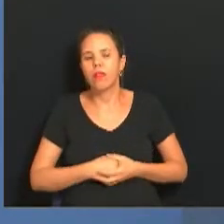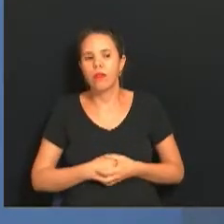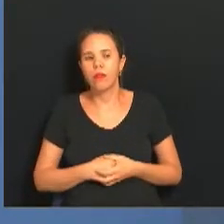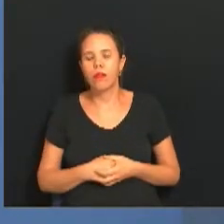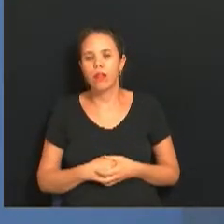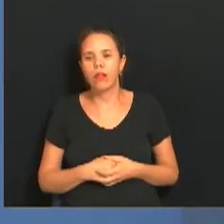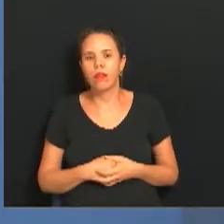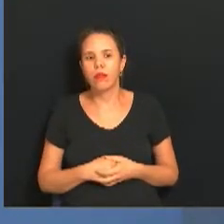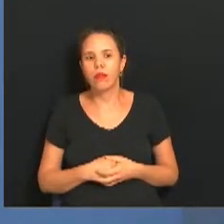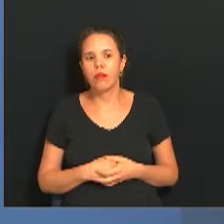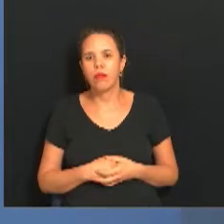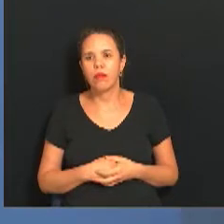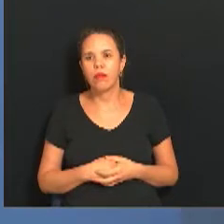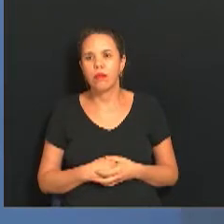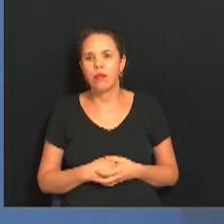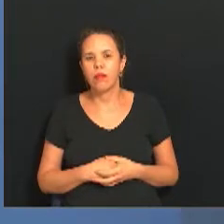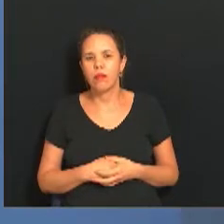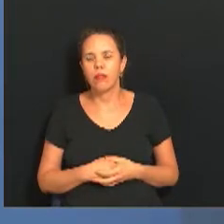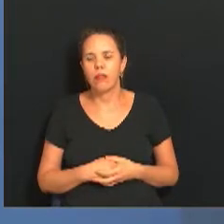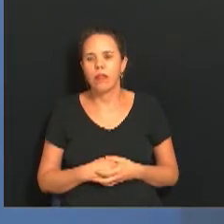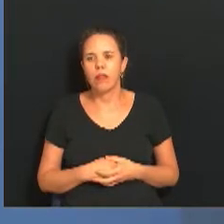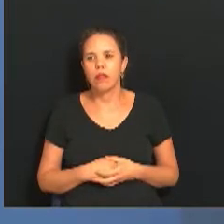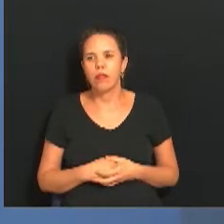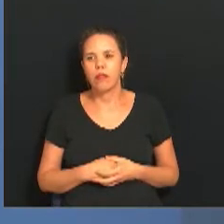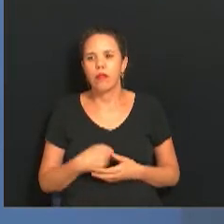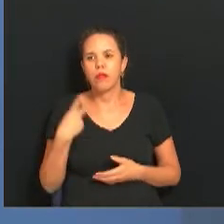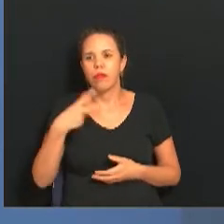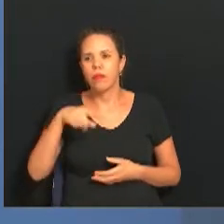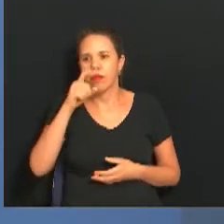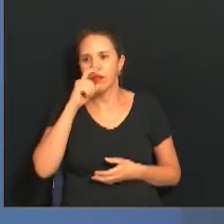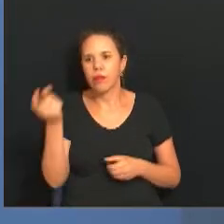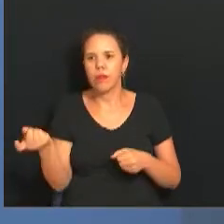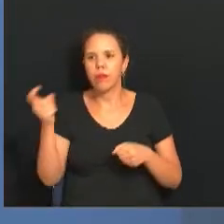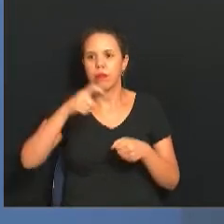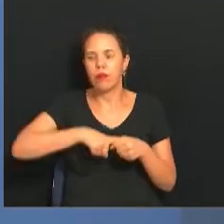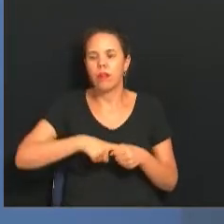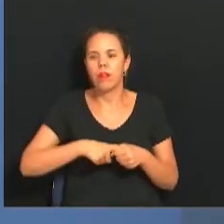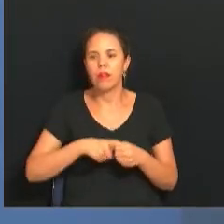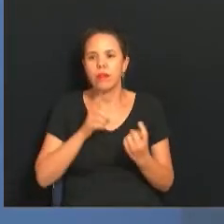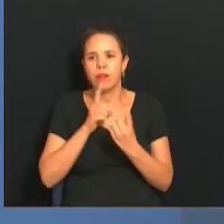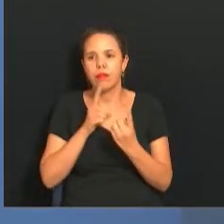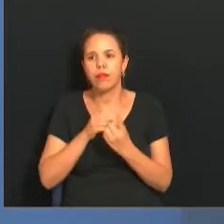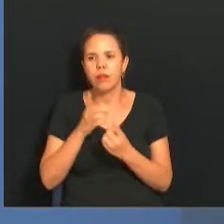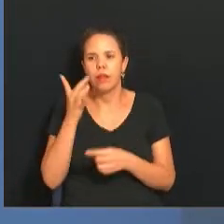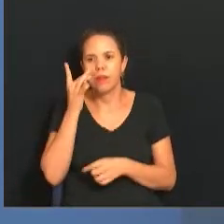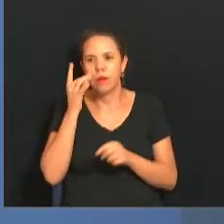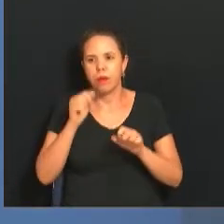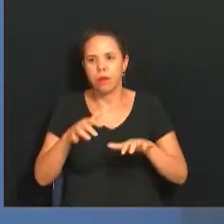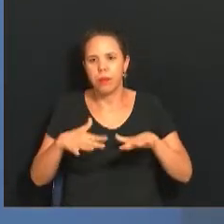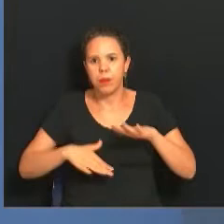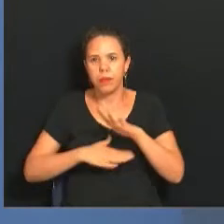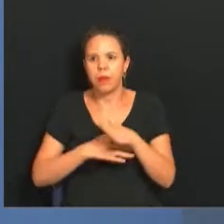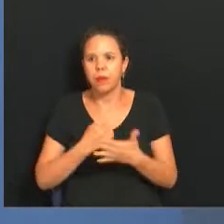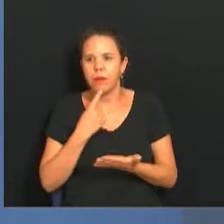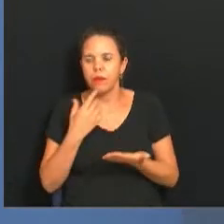vereador Zé Carlos, determinando a retomada do atendimento ao público na Câmara de Campinas. Então, já a partir